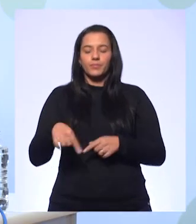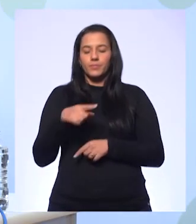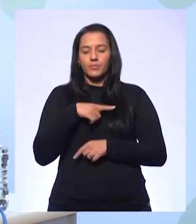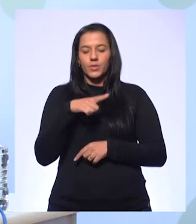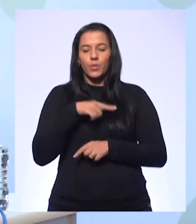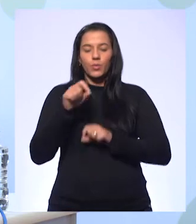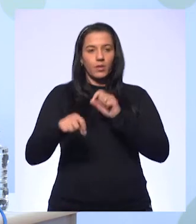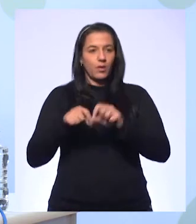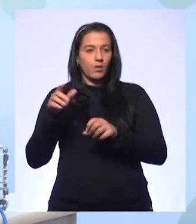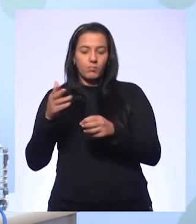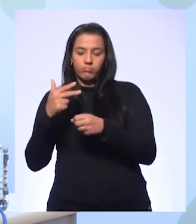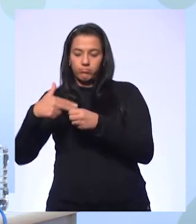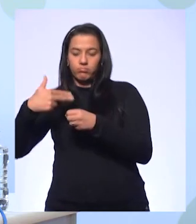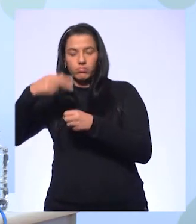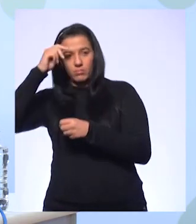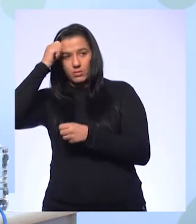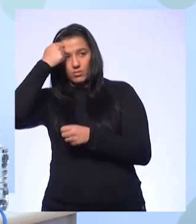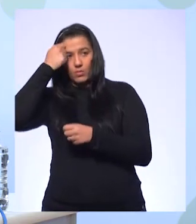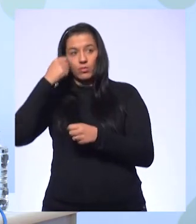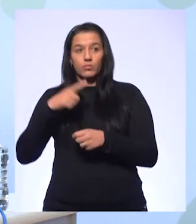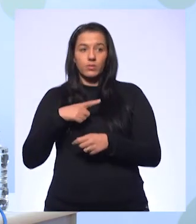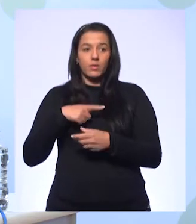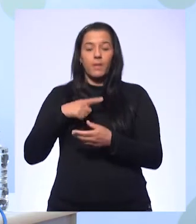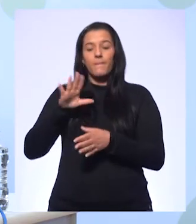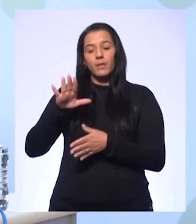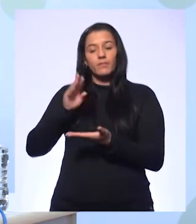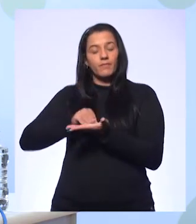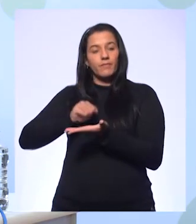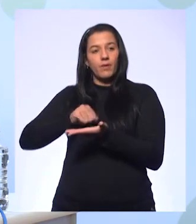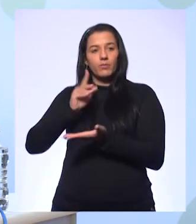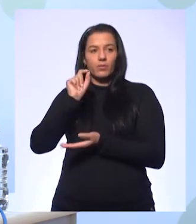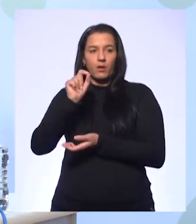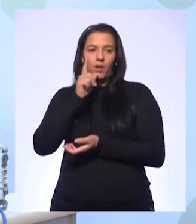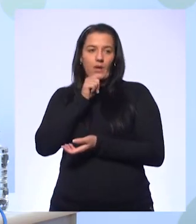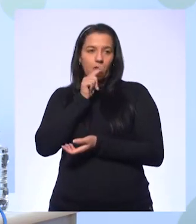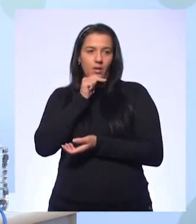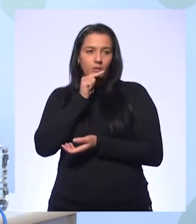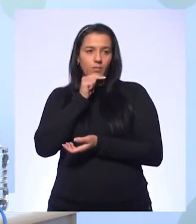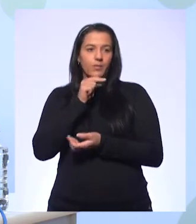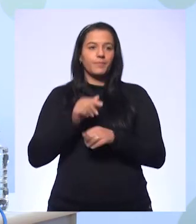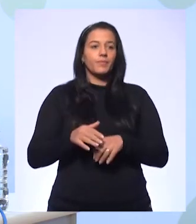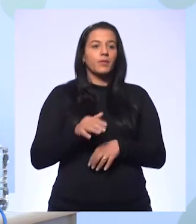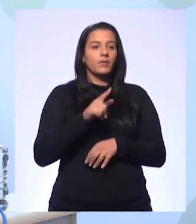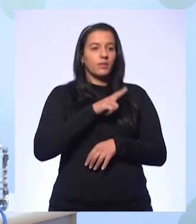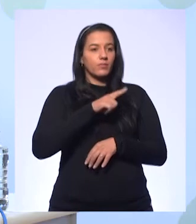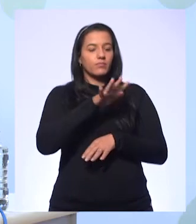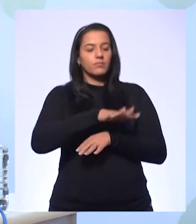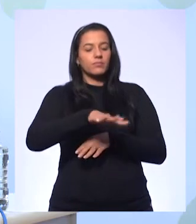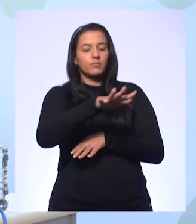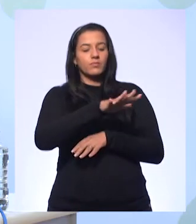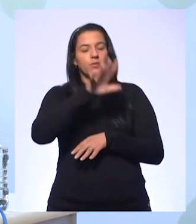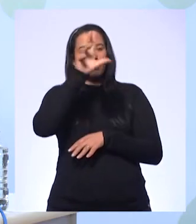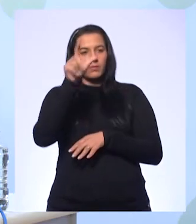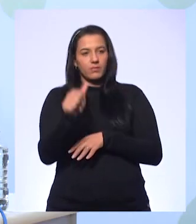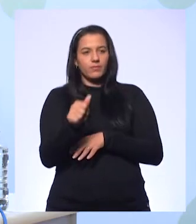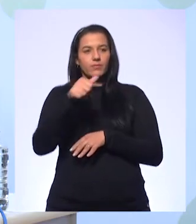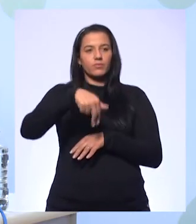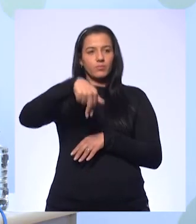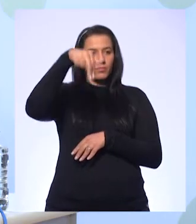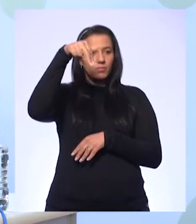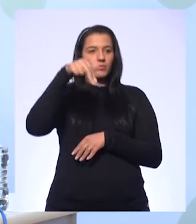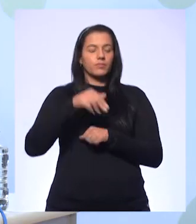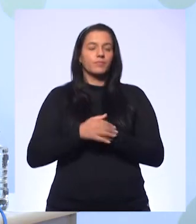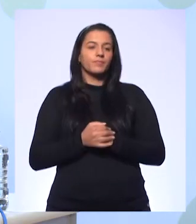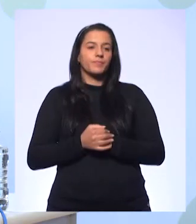questão do petróleo, mas em contrapartida, falta de água. Isso acontece muito nessa região aí da África do Norte, por